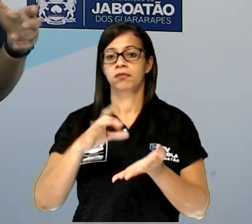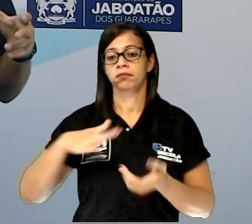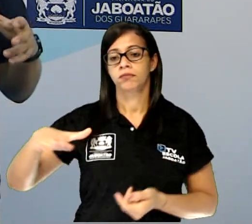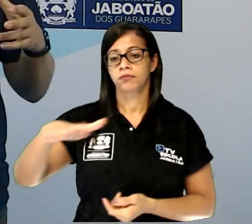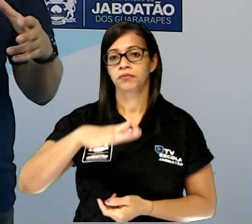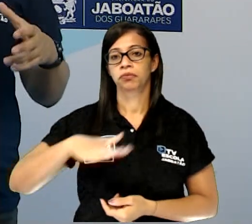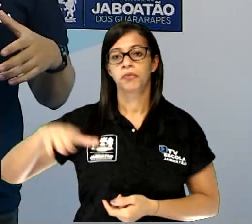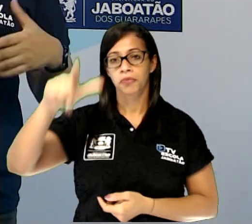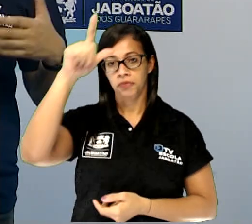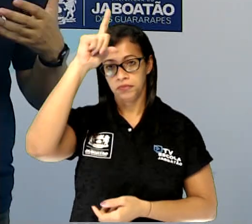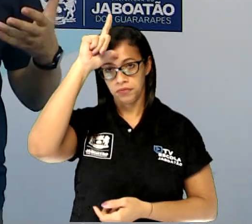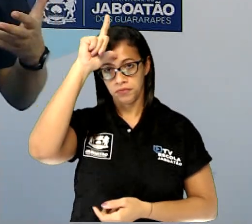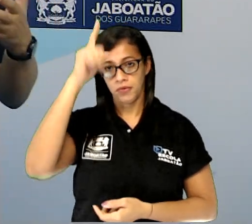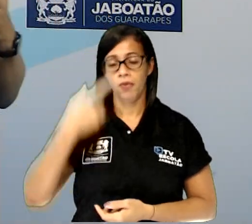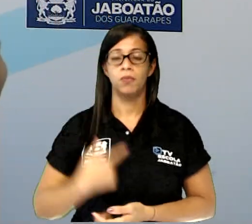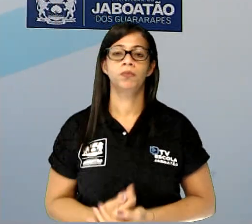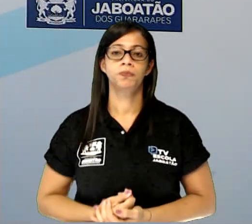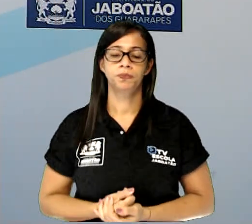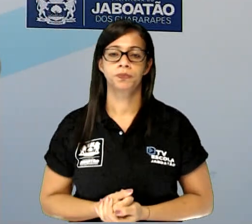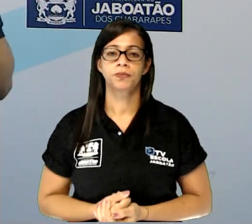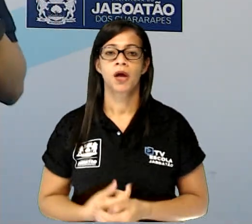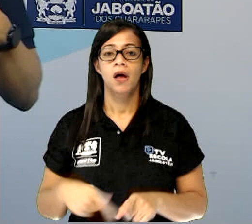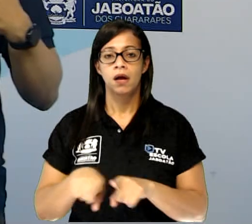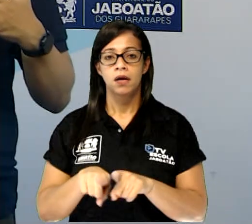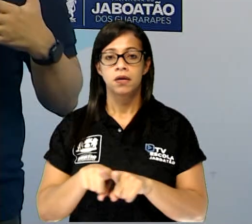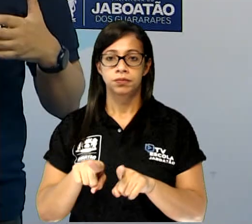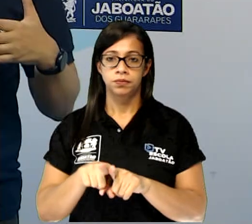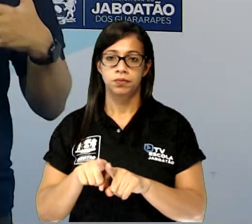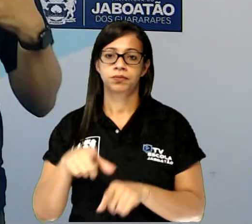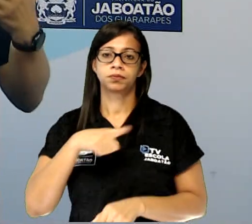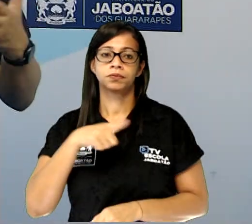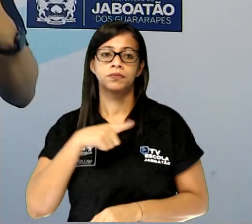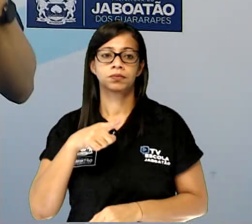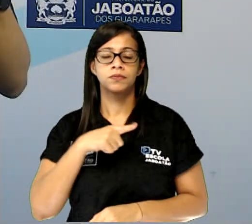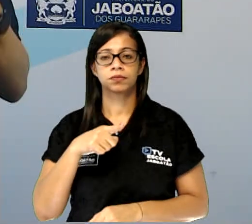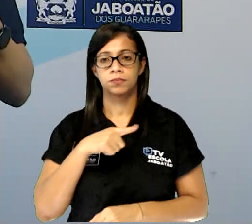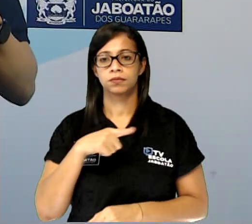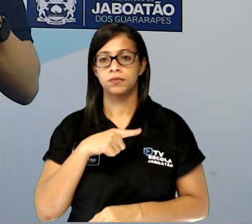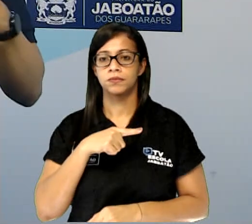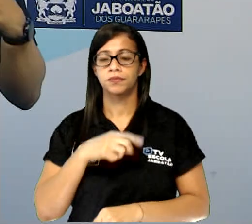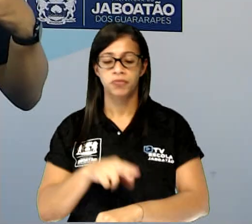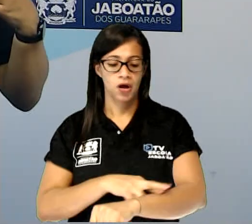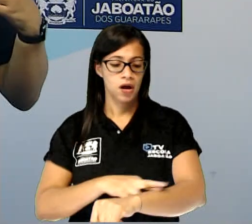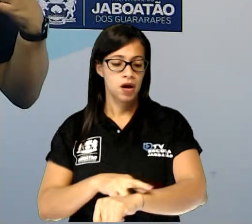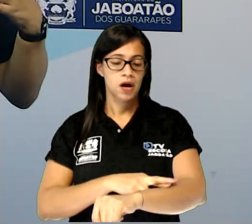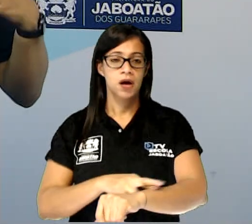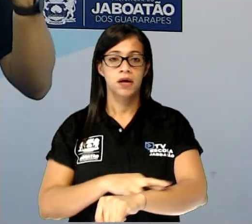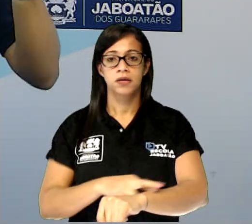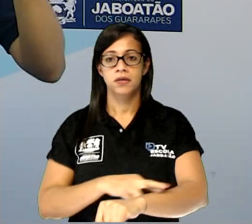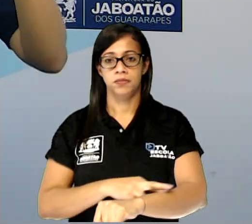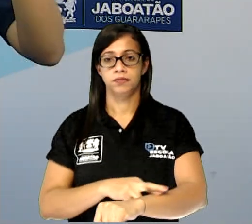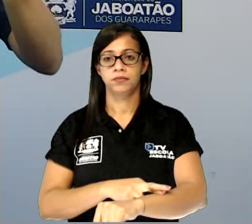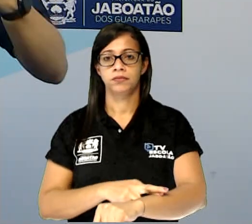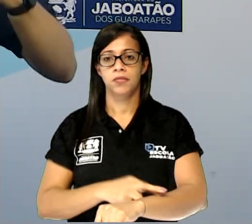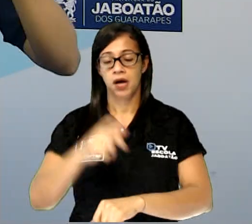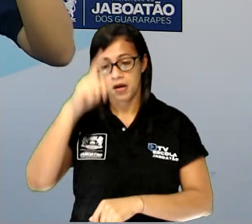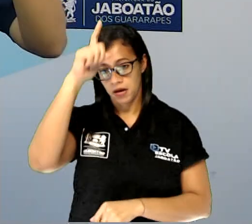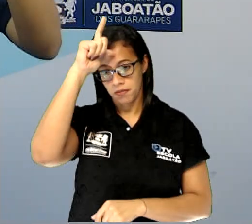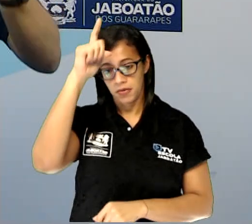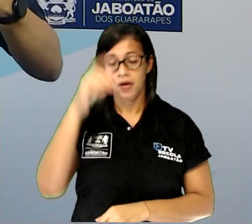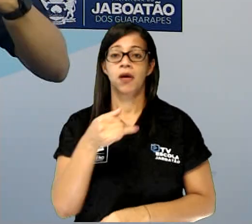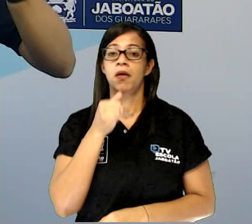Há também a tese da raça ariana, que é o que eles chamam de raça pura alemã, ou seja, pessoas